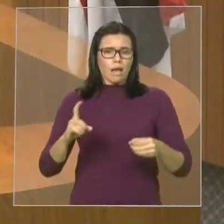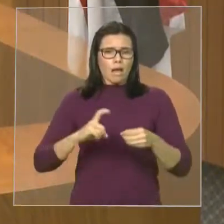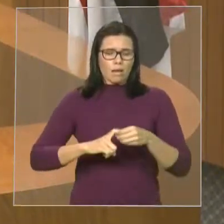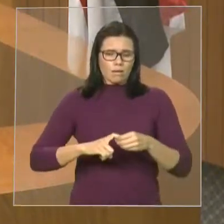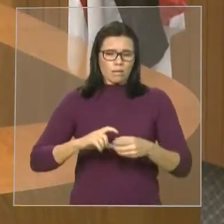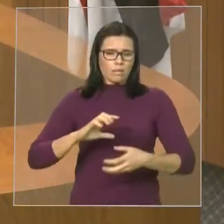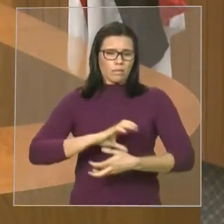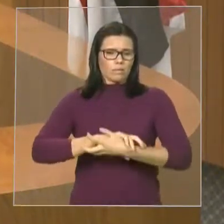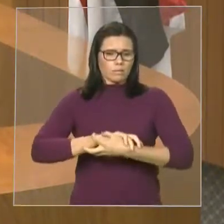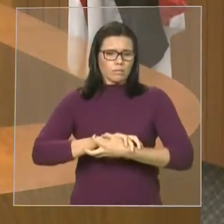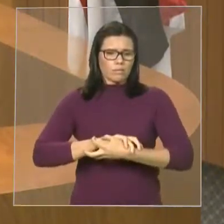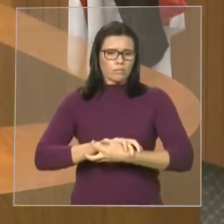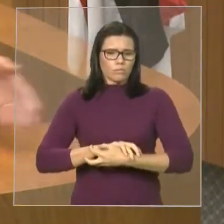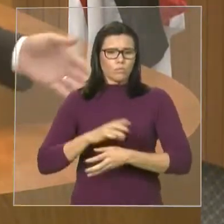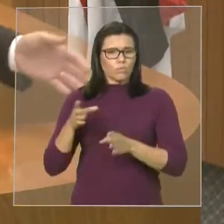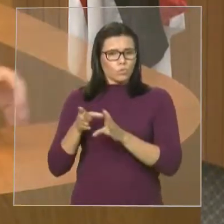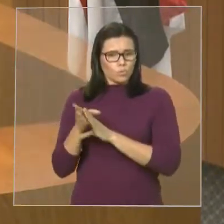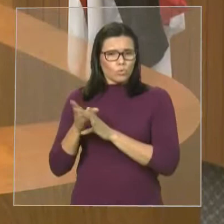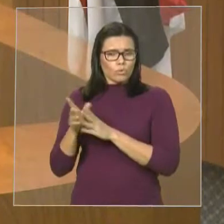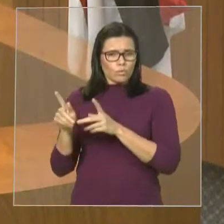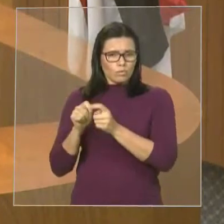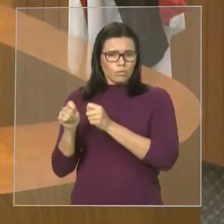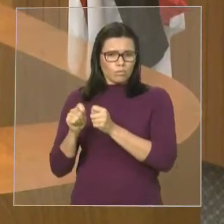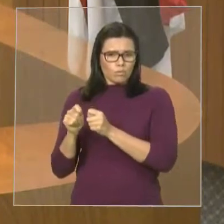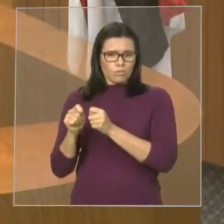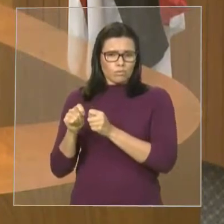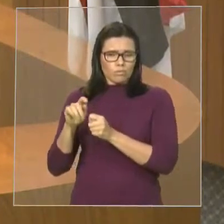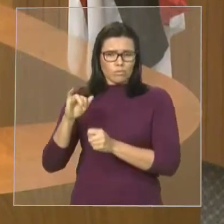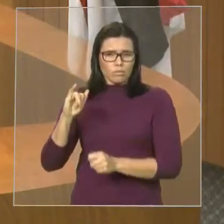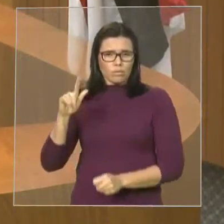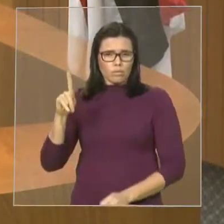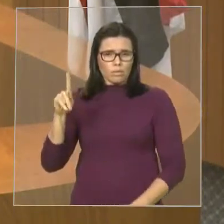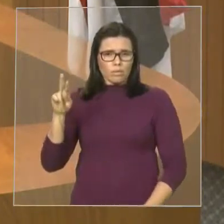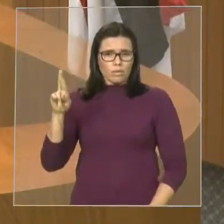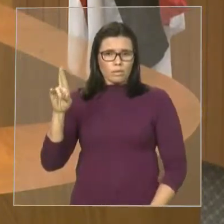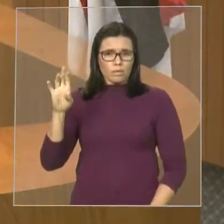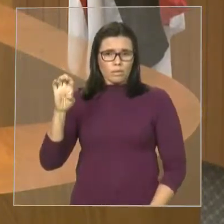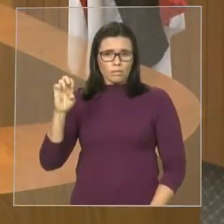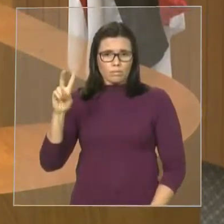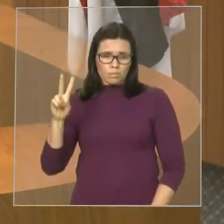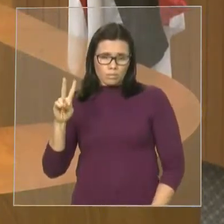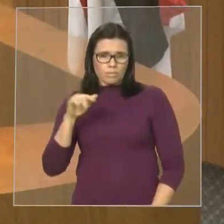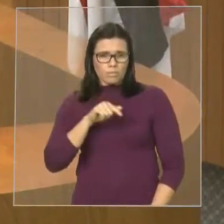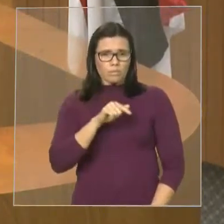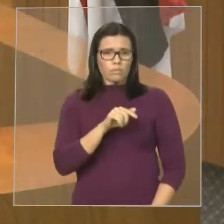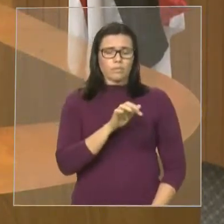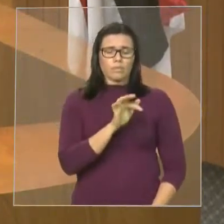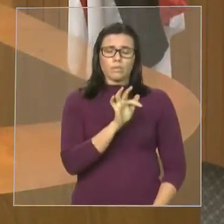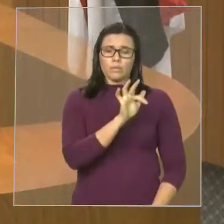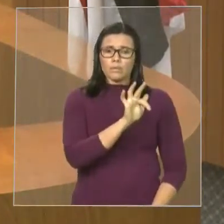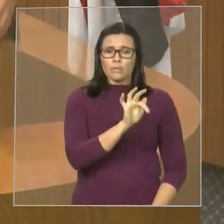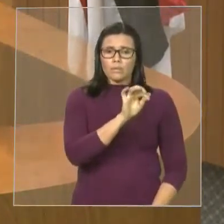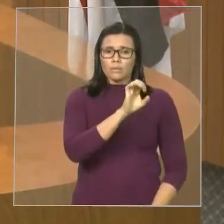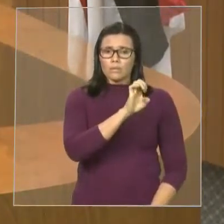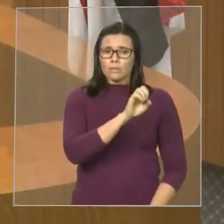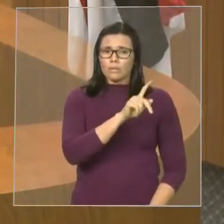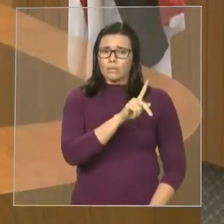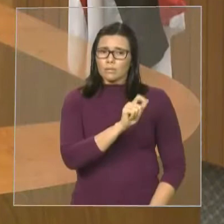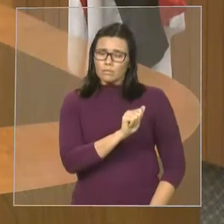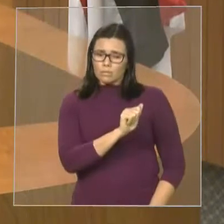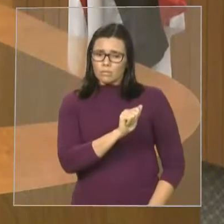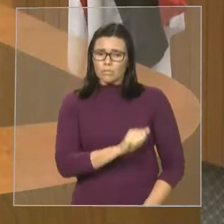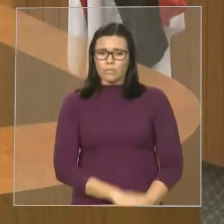ao FEPA. Ora, senhores servidores, o Conselho hoje ele é ligado ao FEPA porque ele